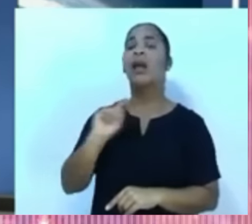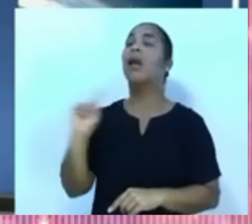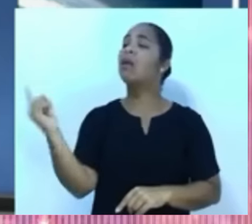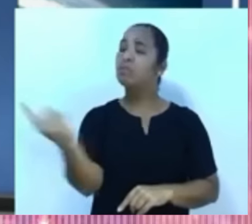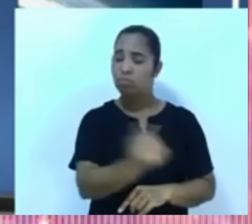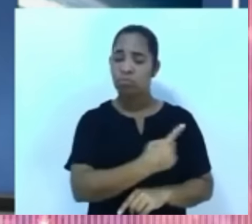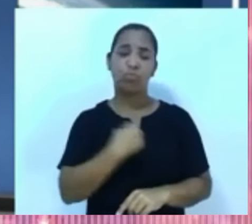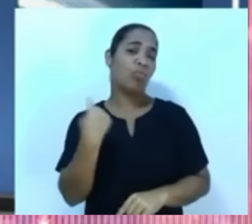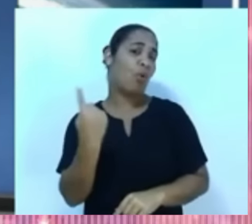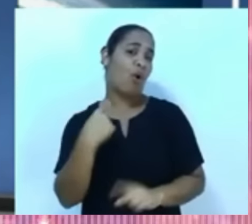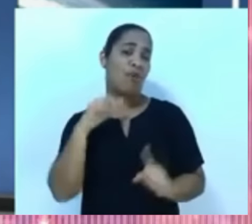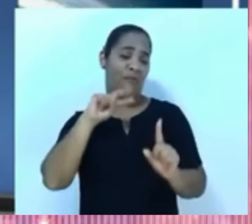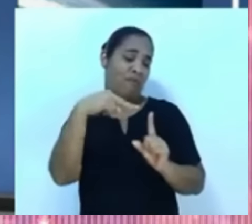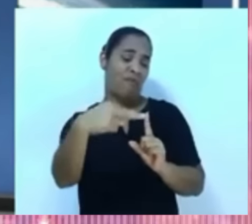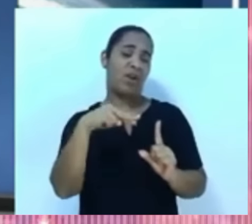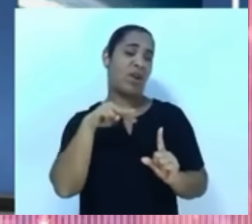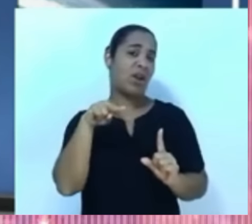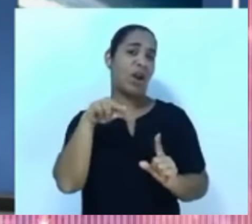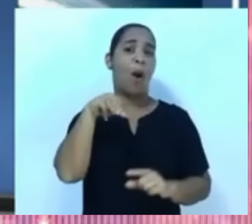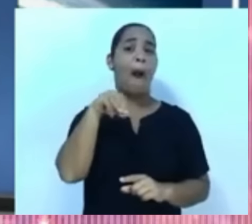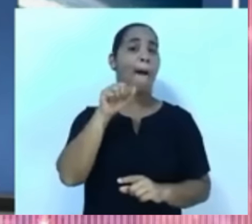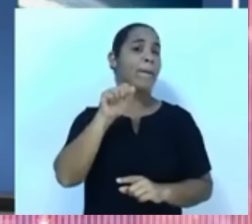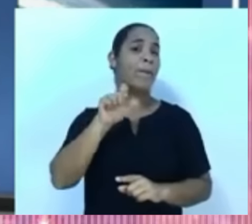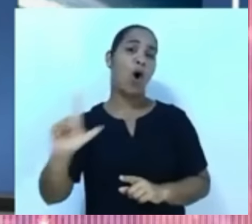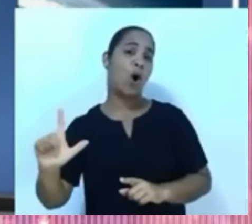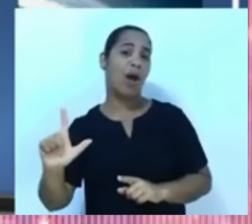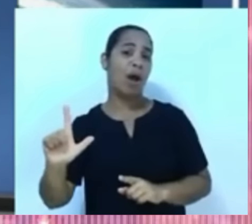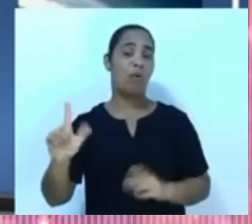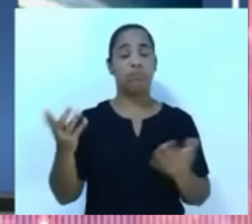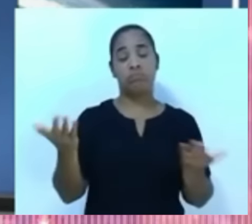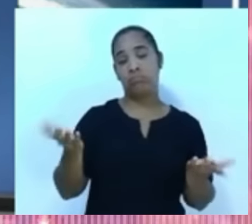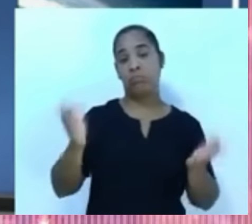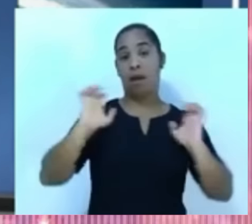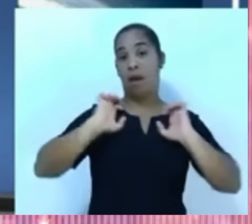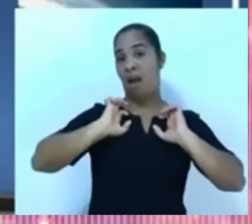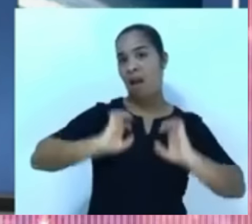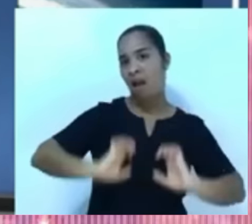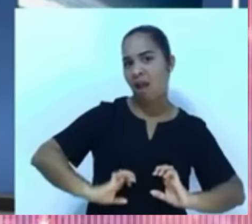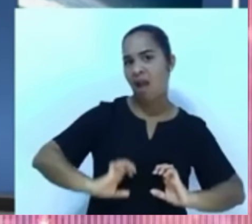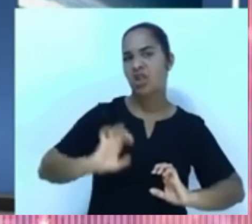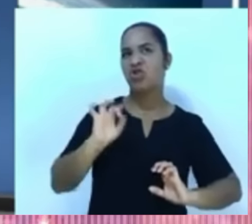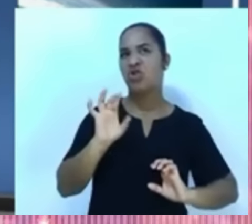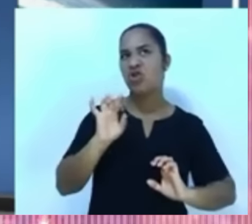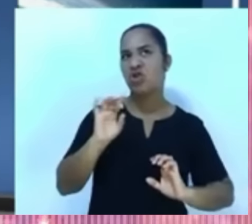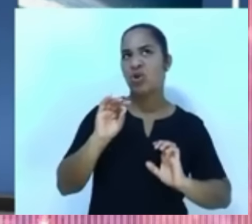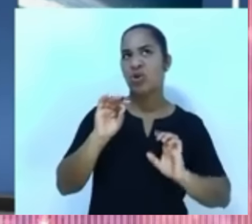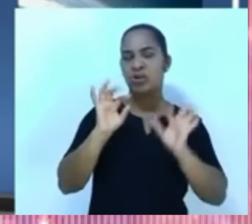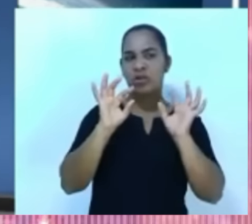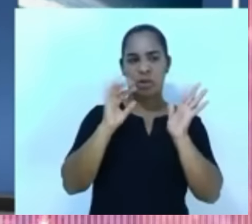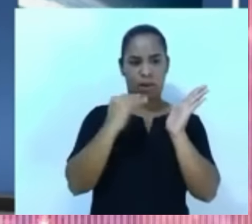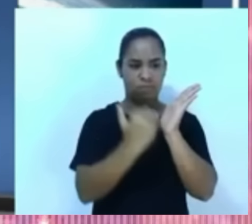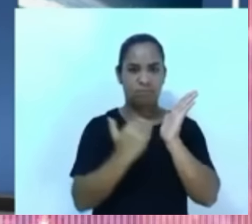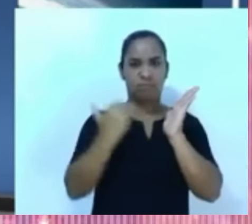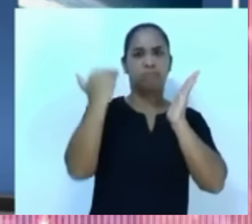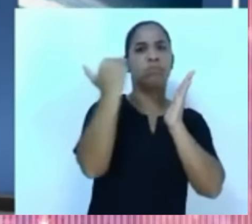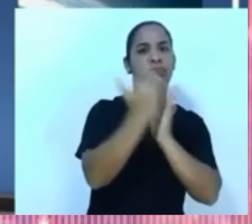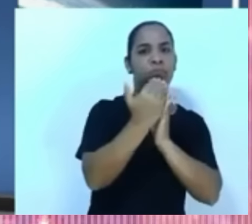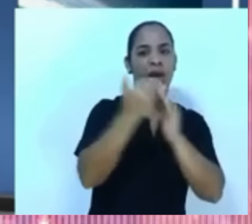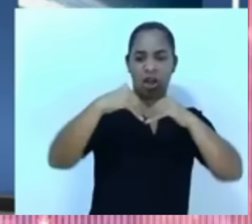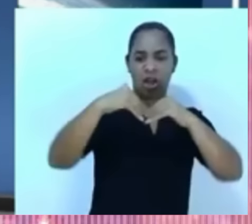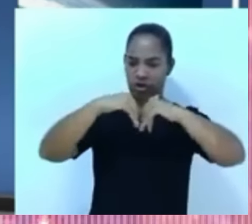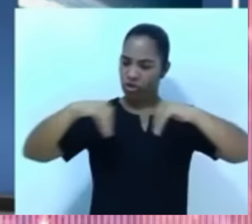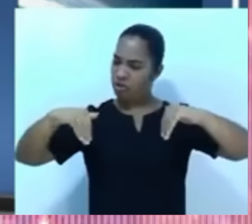encarar a própria moral o princípio ético não é uma linha máxima que divide bons e